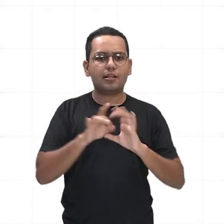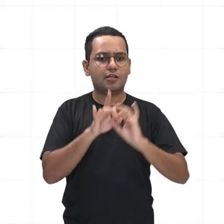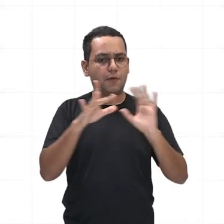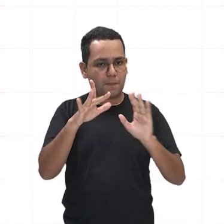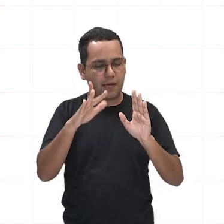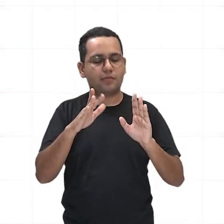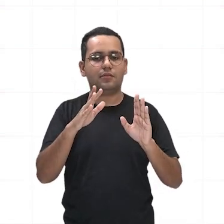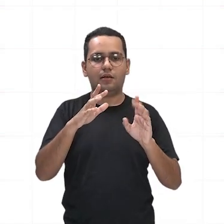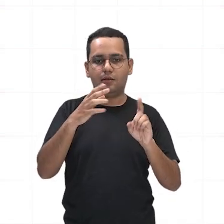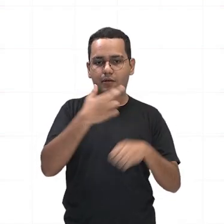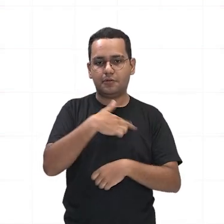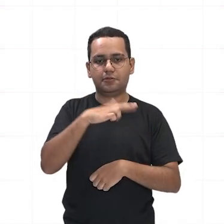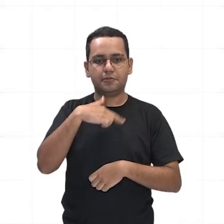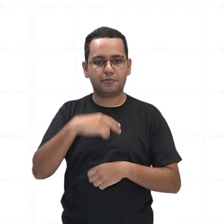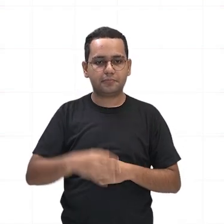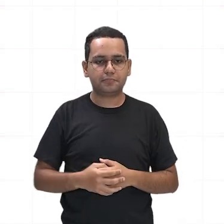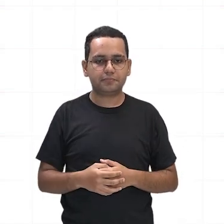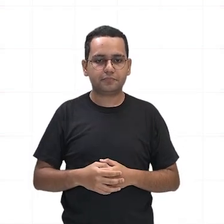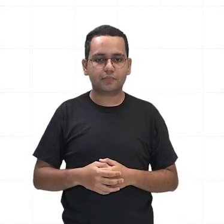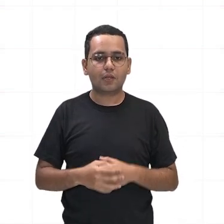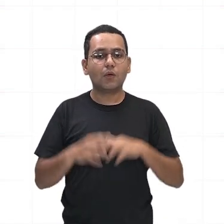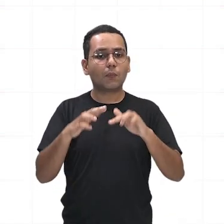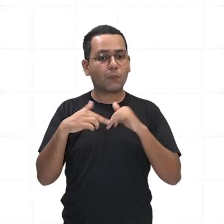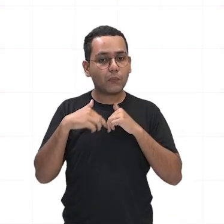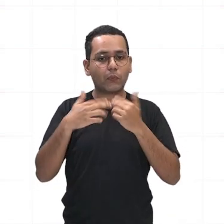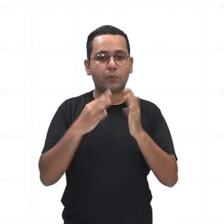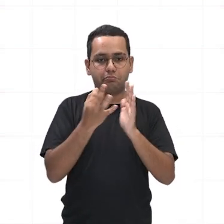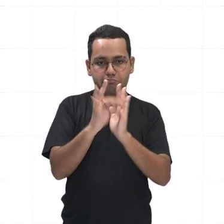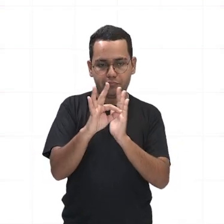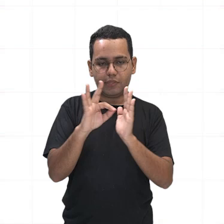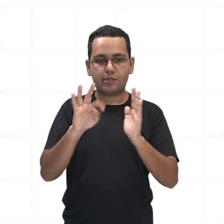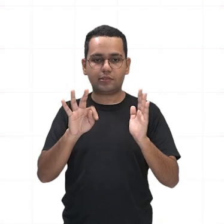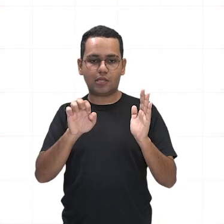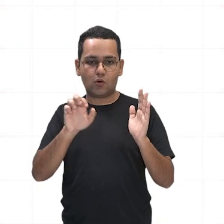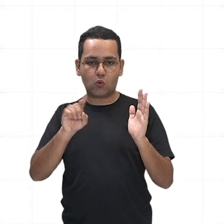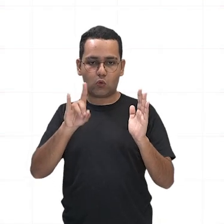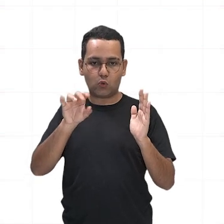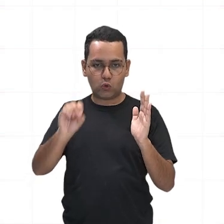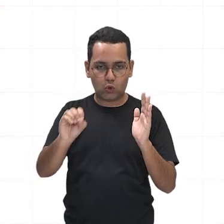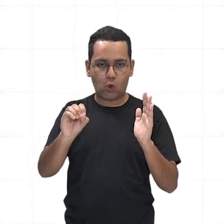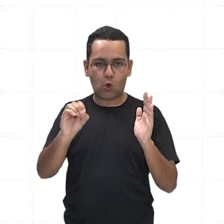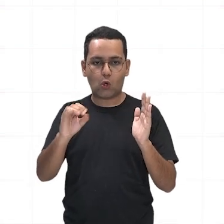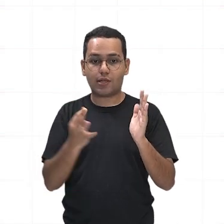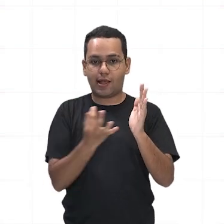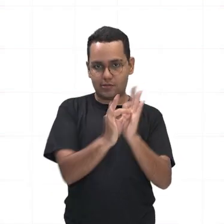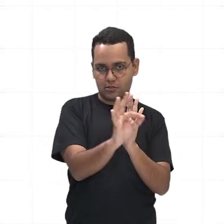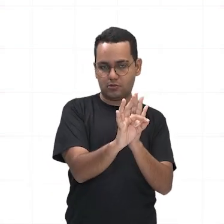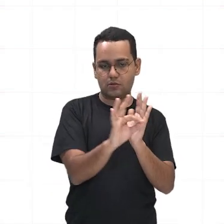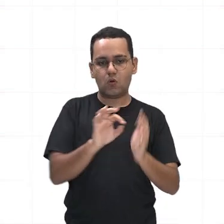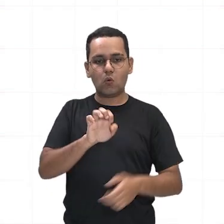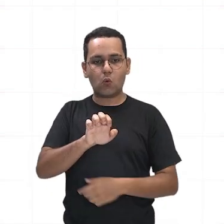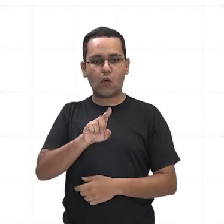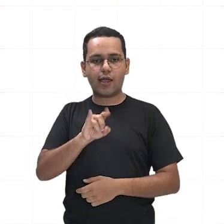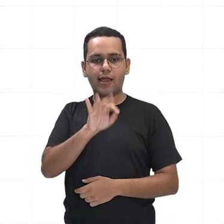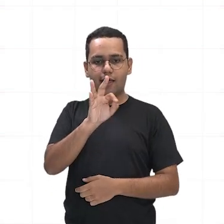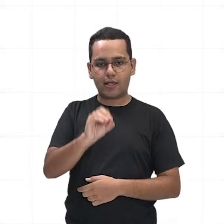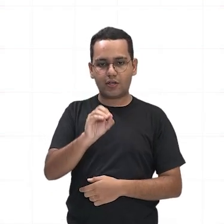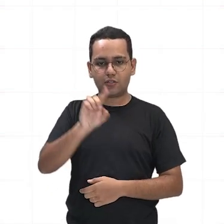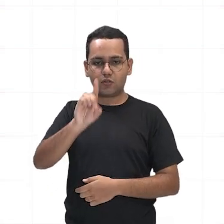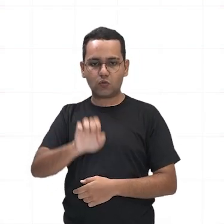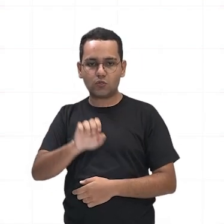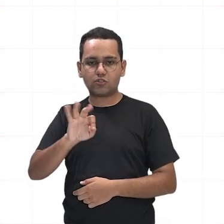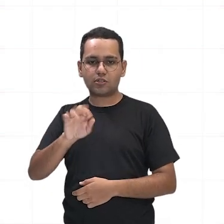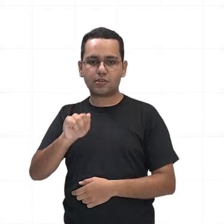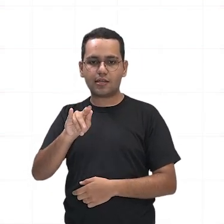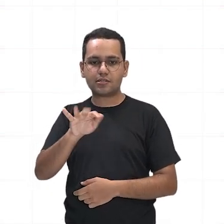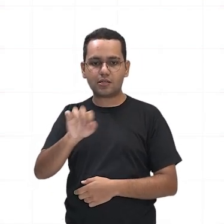somente Teodósio que assinou o Édito de Tessalônica. fazendo o cristianismo se tornar, então, a